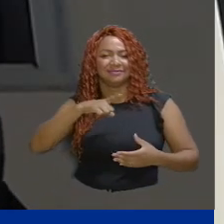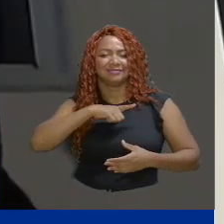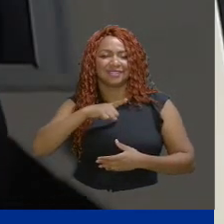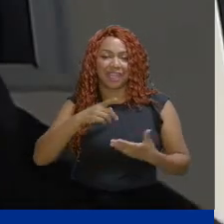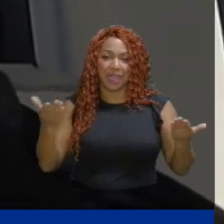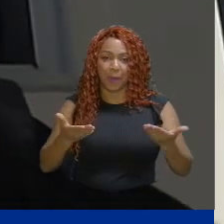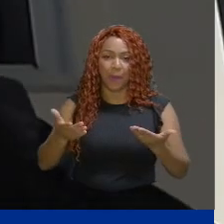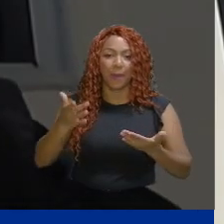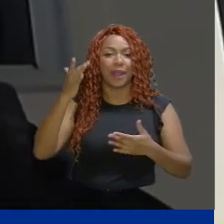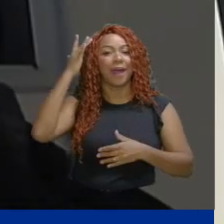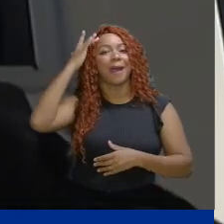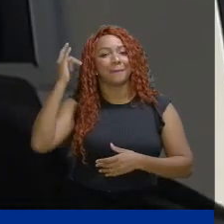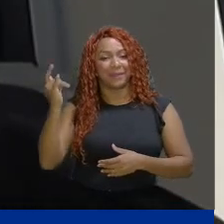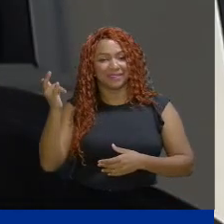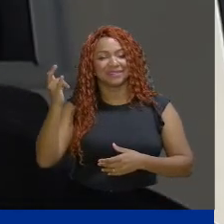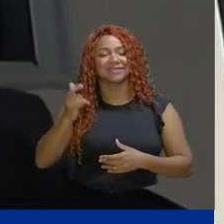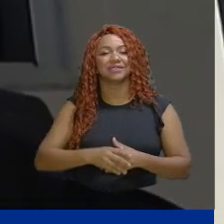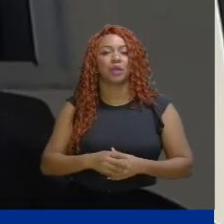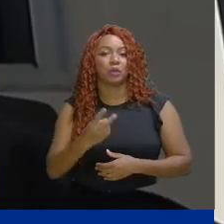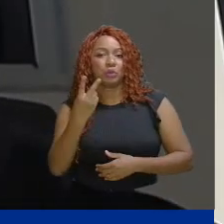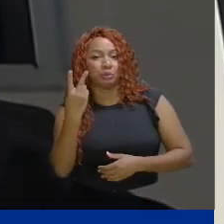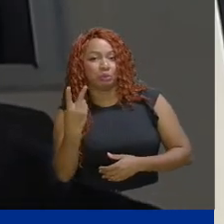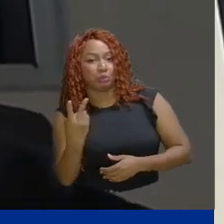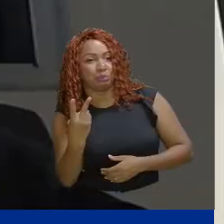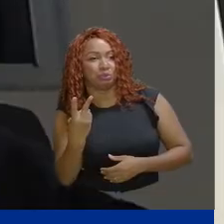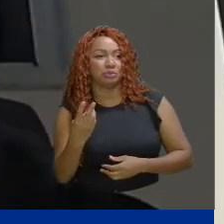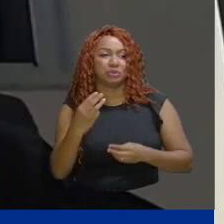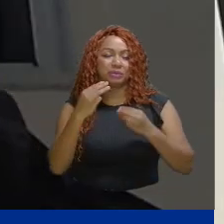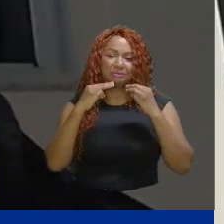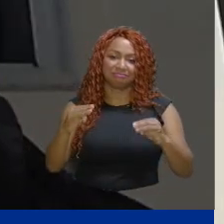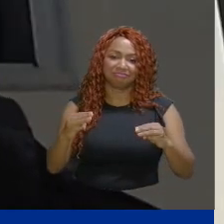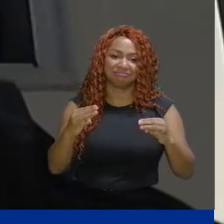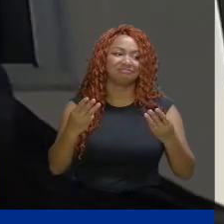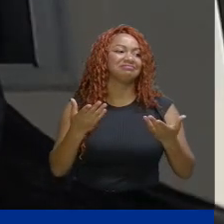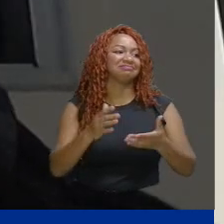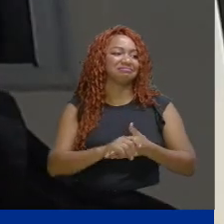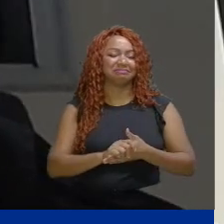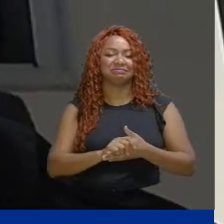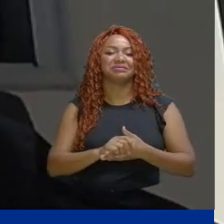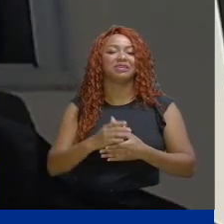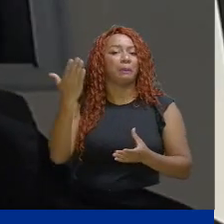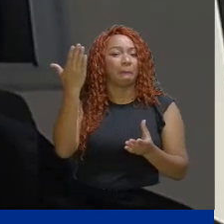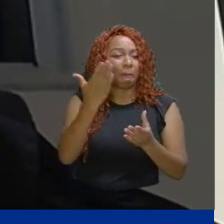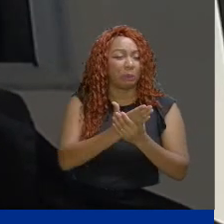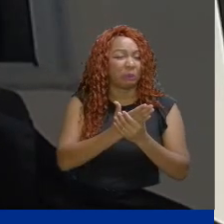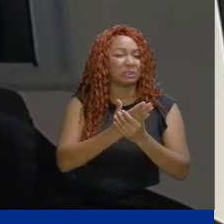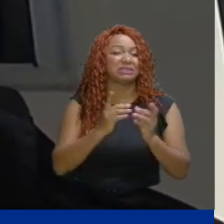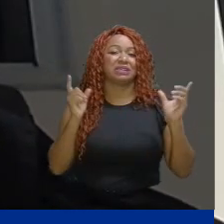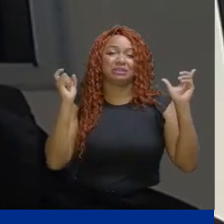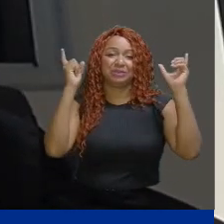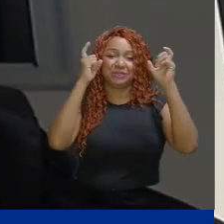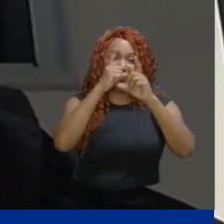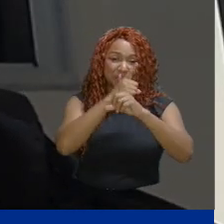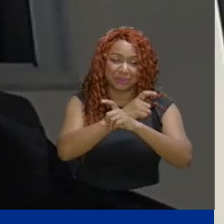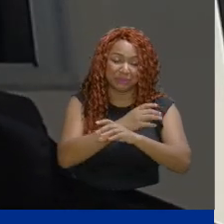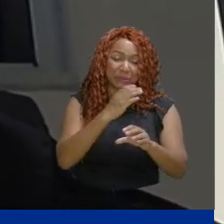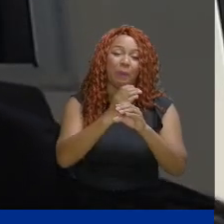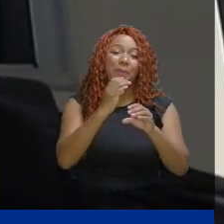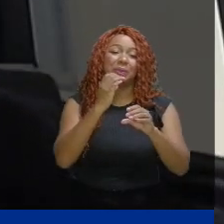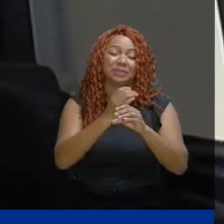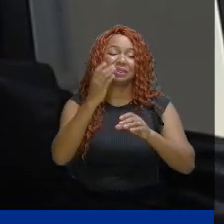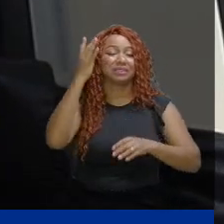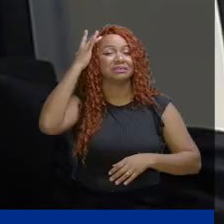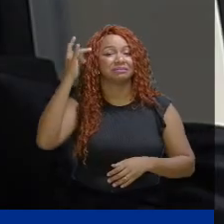missão agora, amanhã, né? As 2 missões, uma, enfrentar uma pauta duríssima que nós temos amanhã,